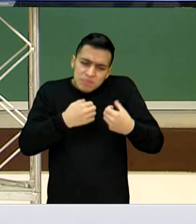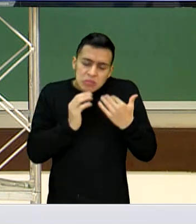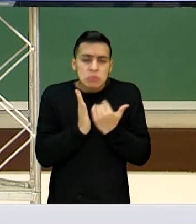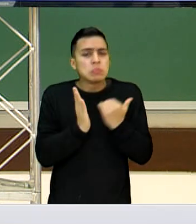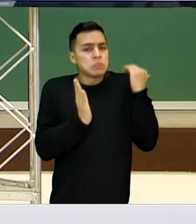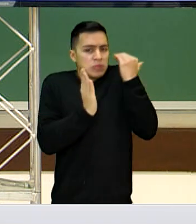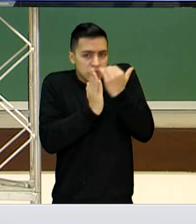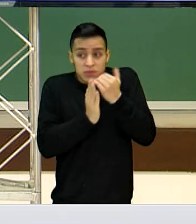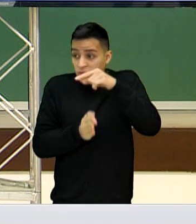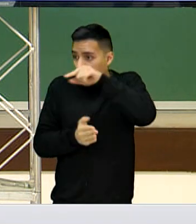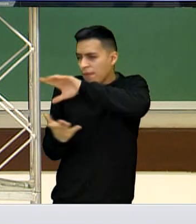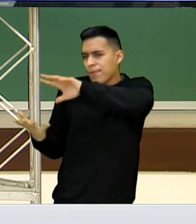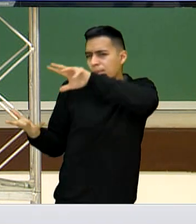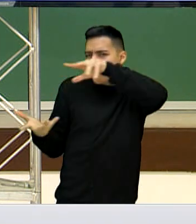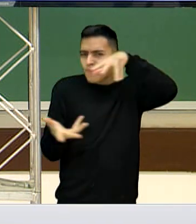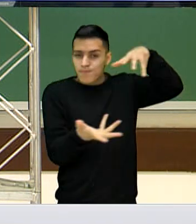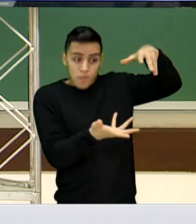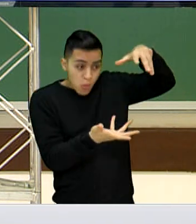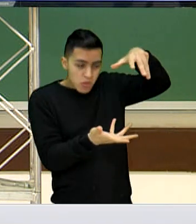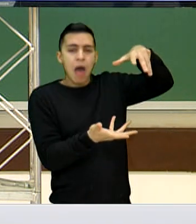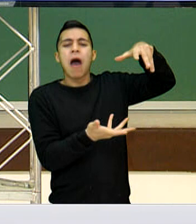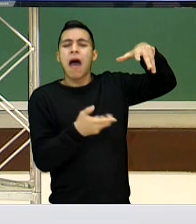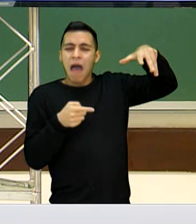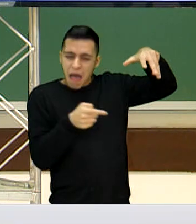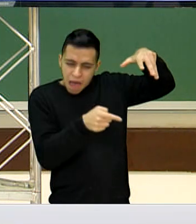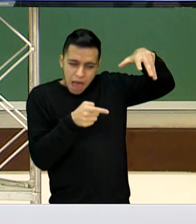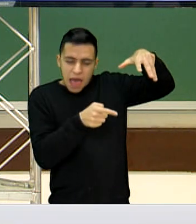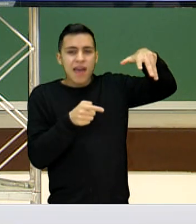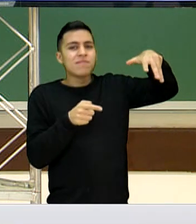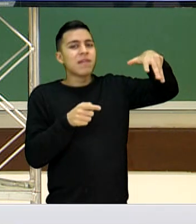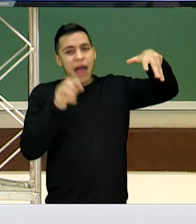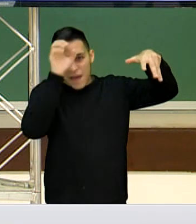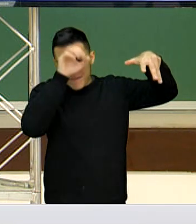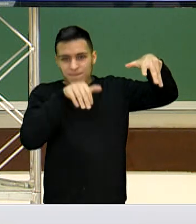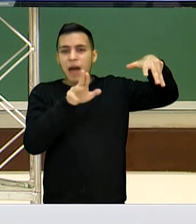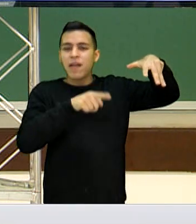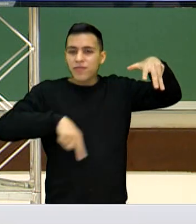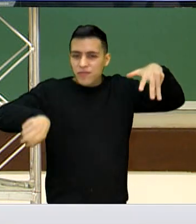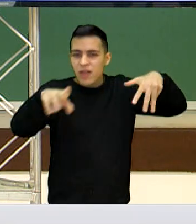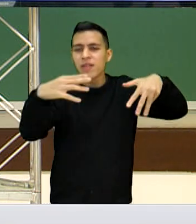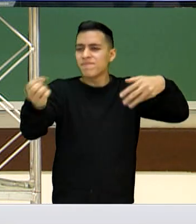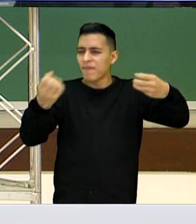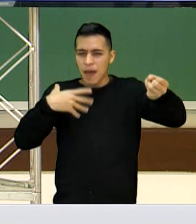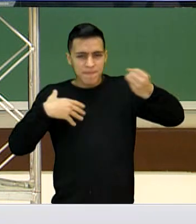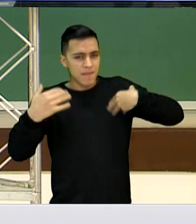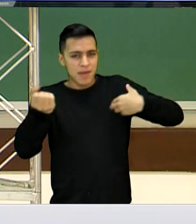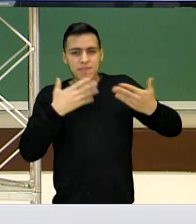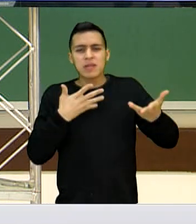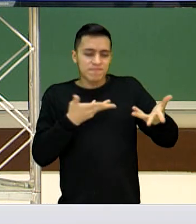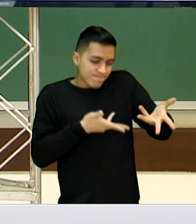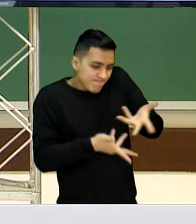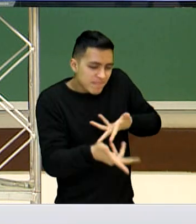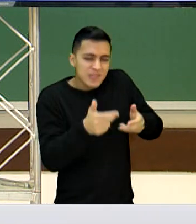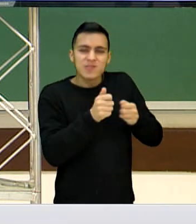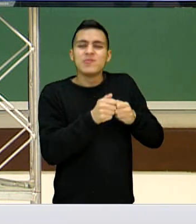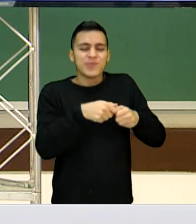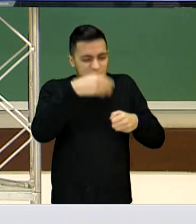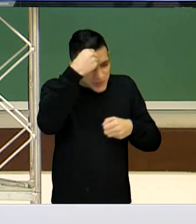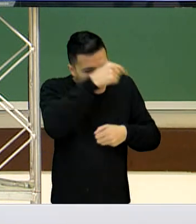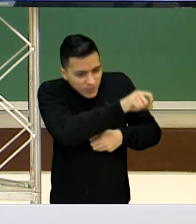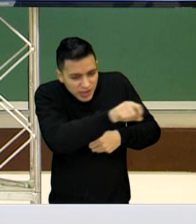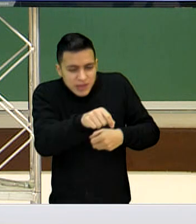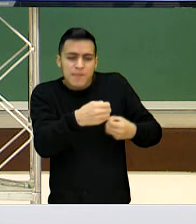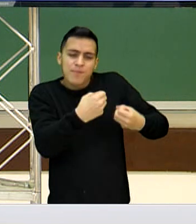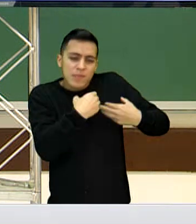universo que realmente eu tenho certeza que eu aprendo muito com vocês, né? Tanto que eu aprendo com os meus sobrinhos